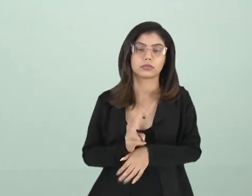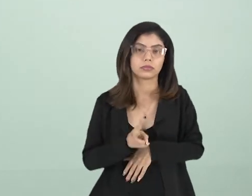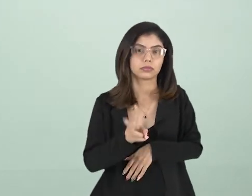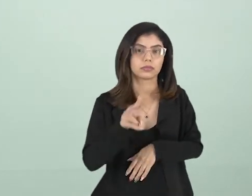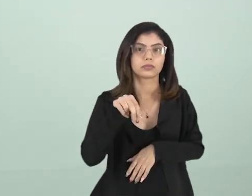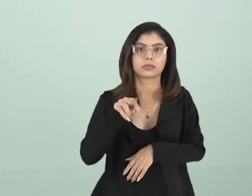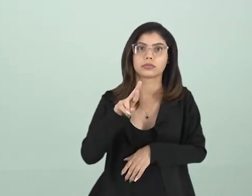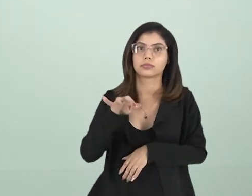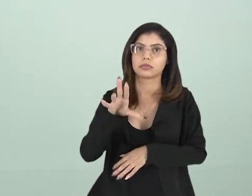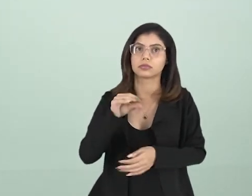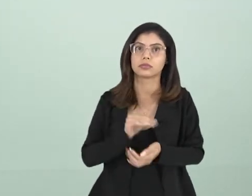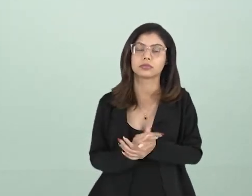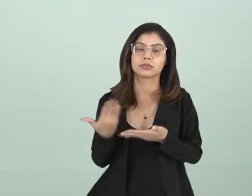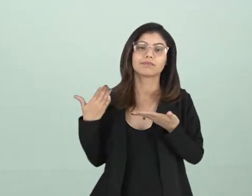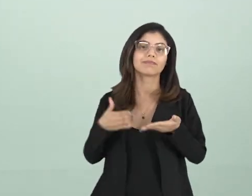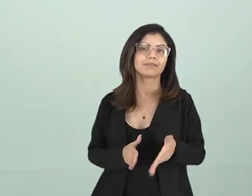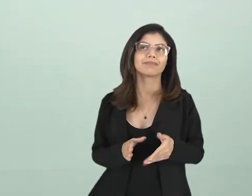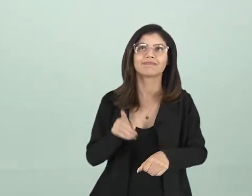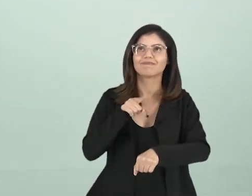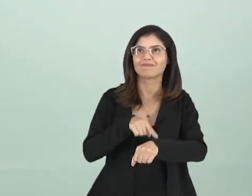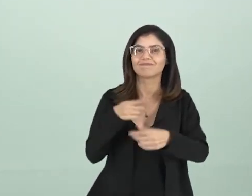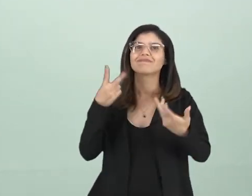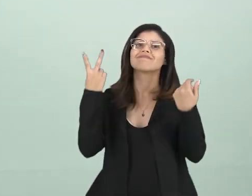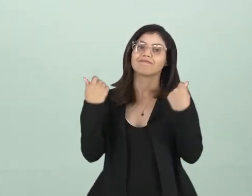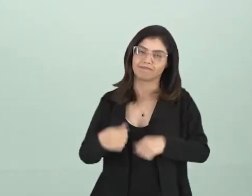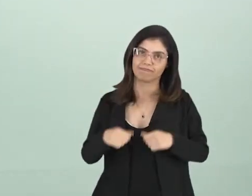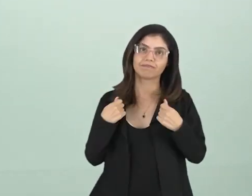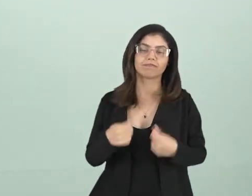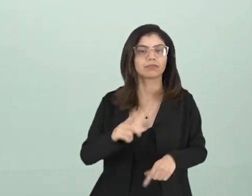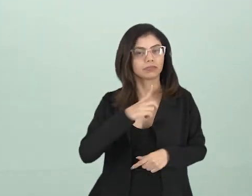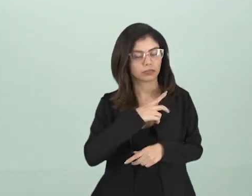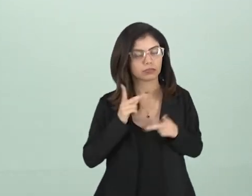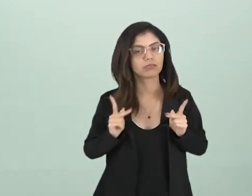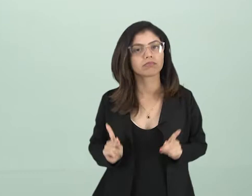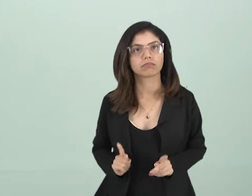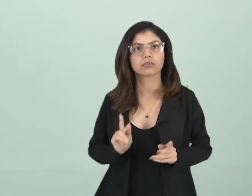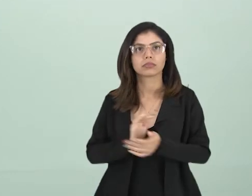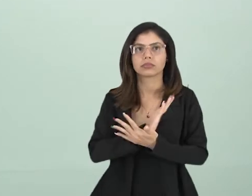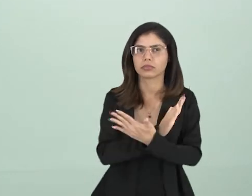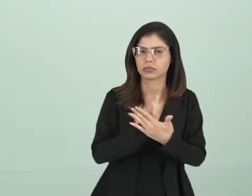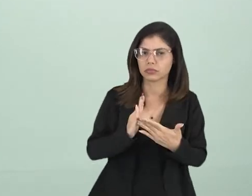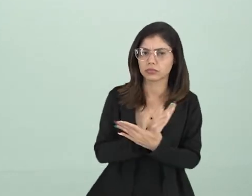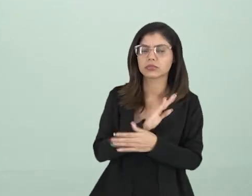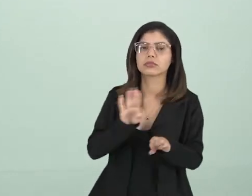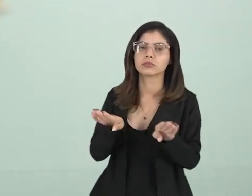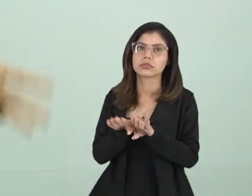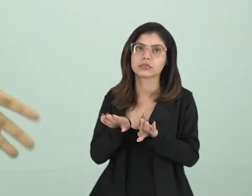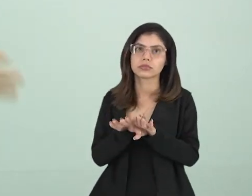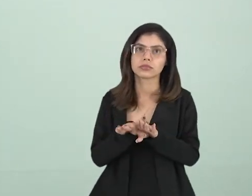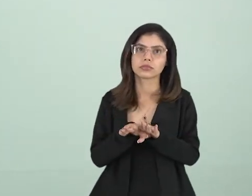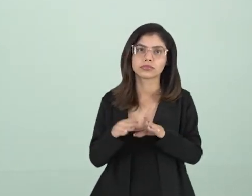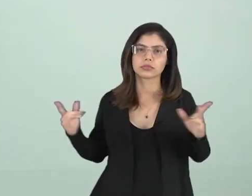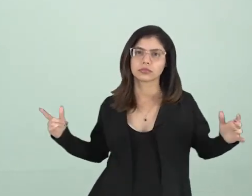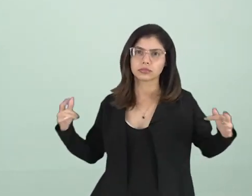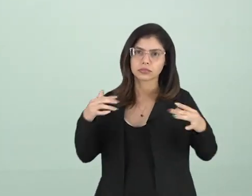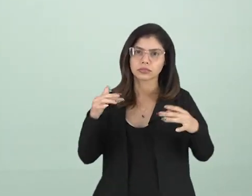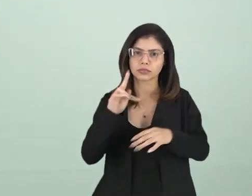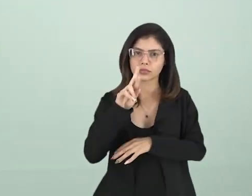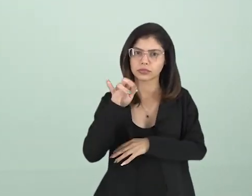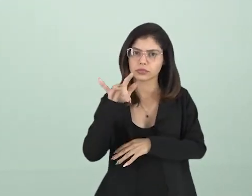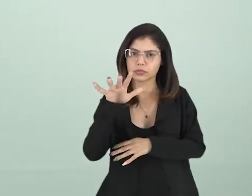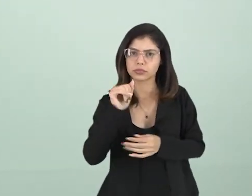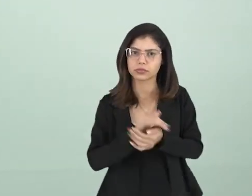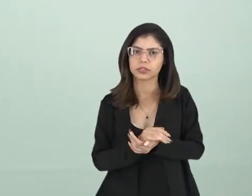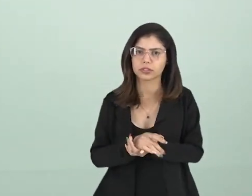Brasil neutro, mas aí chega um momento que ele vai ter que se posicionar. Alguns momentos também ele flerta, então, aí com os